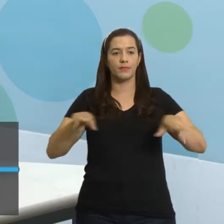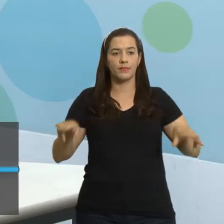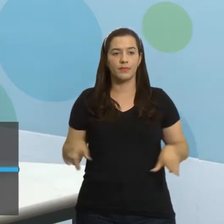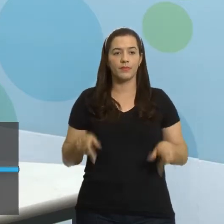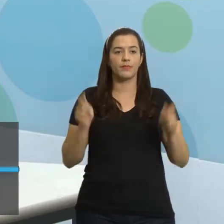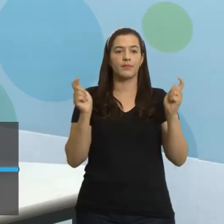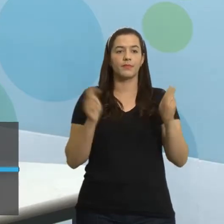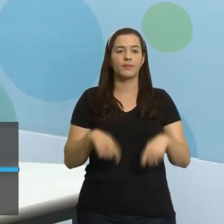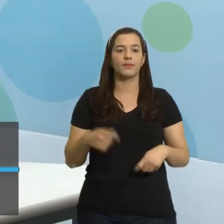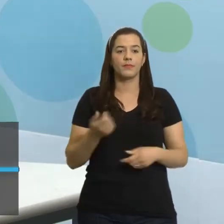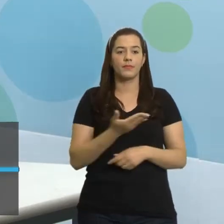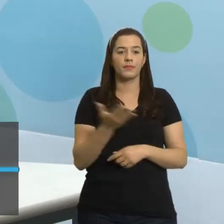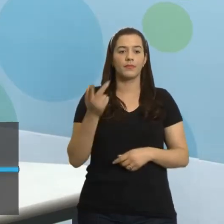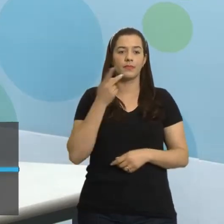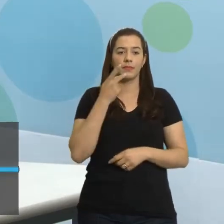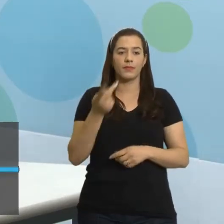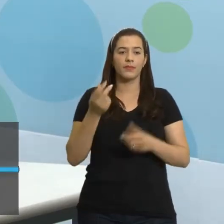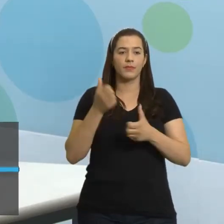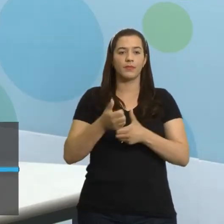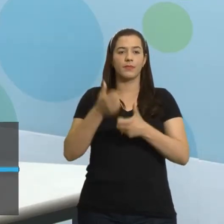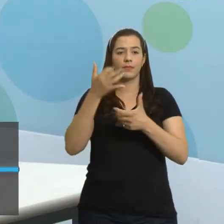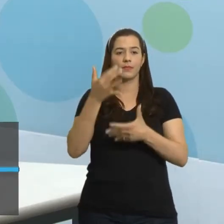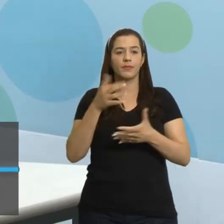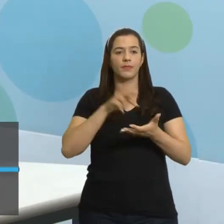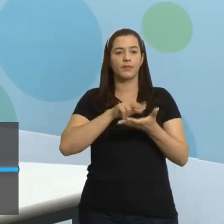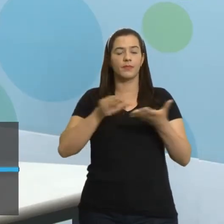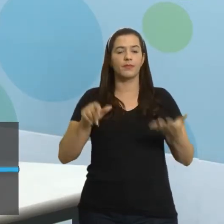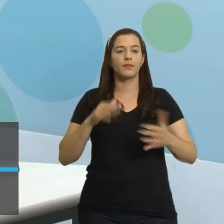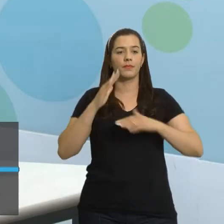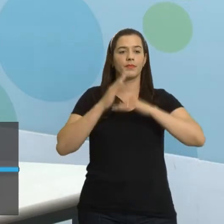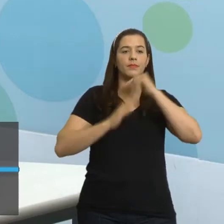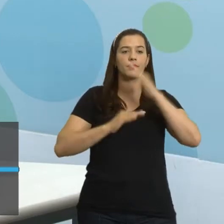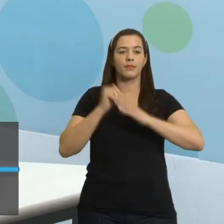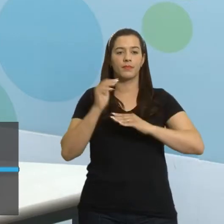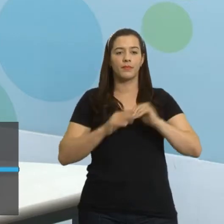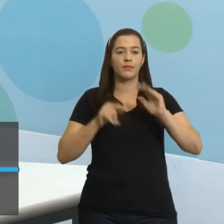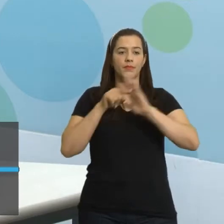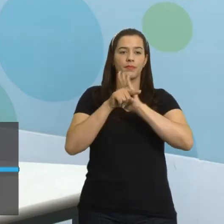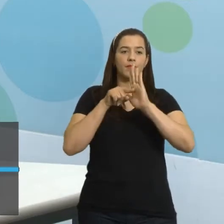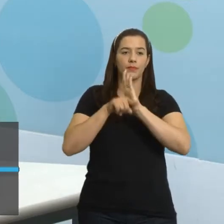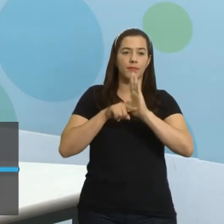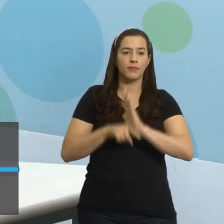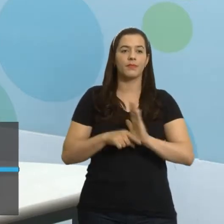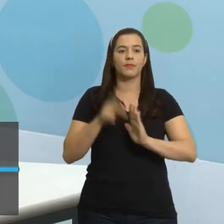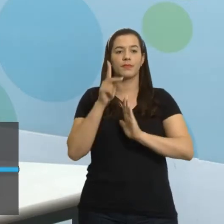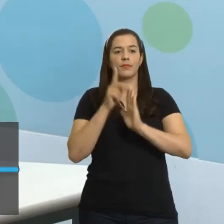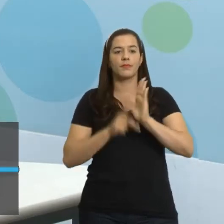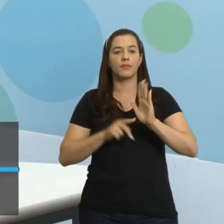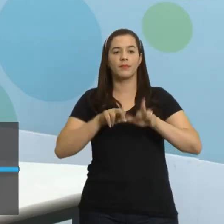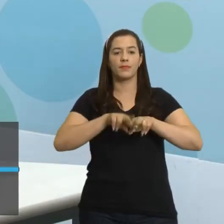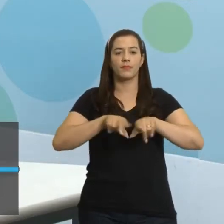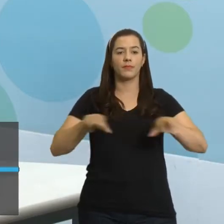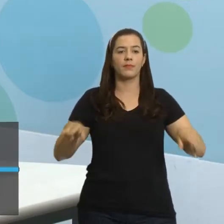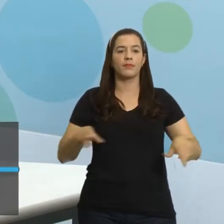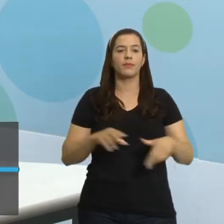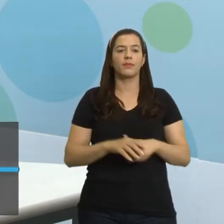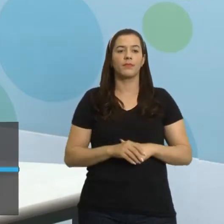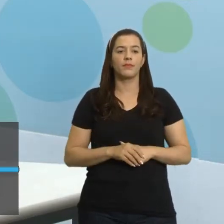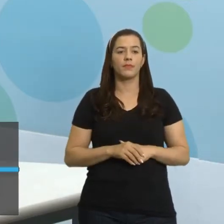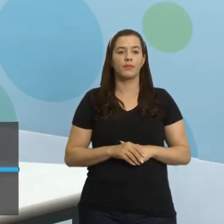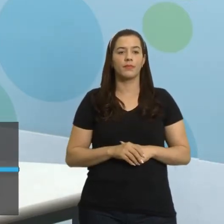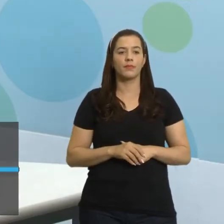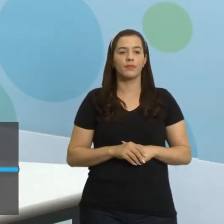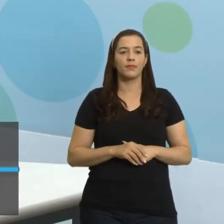Vários professores aqui trazem como prática pesquisas, projetos, né? E